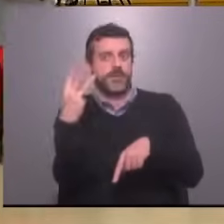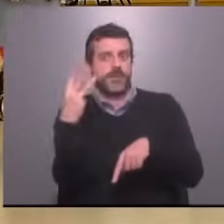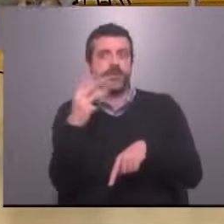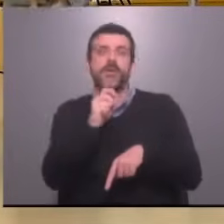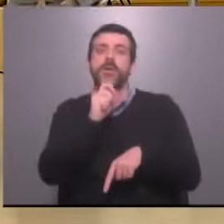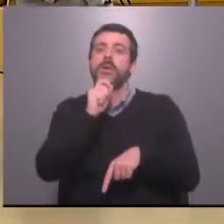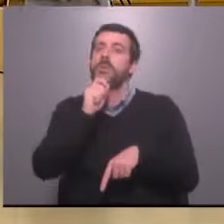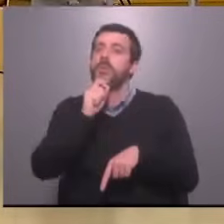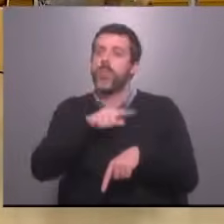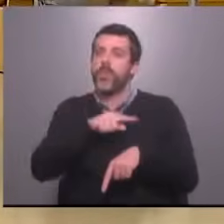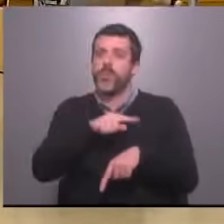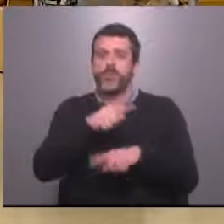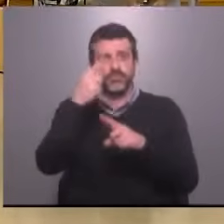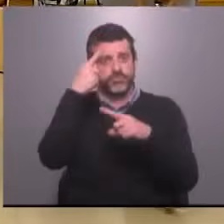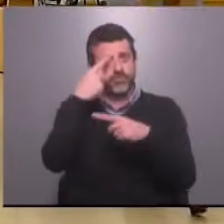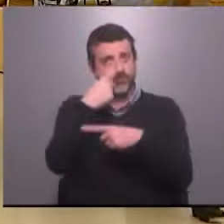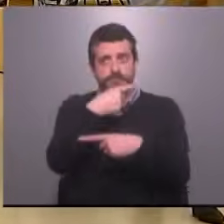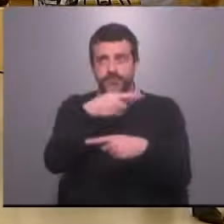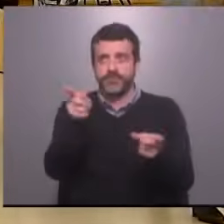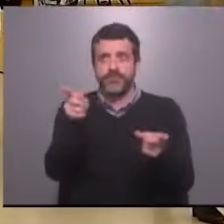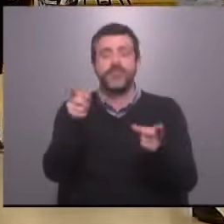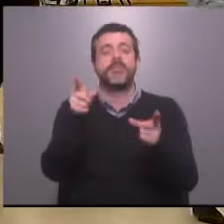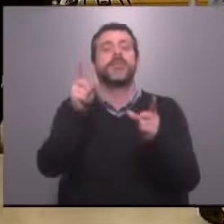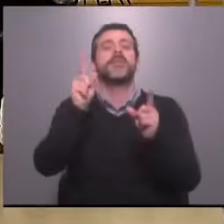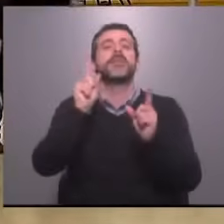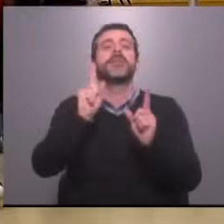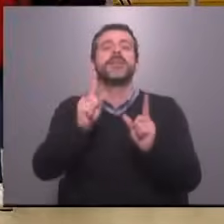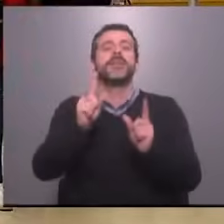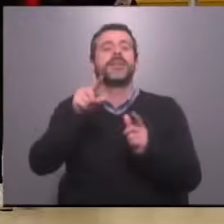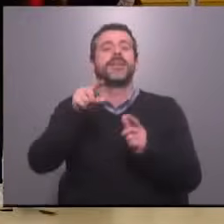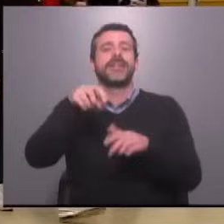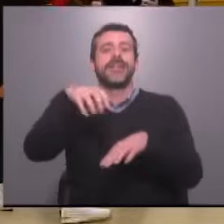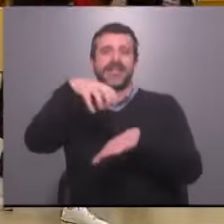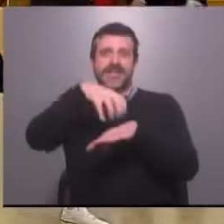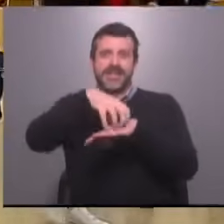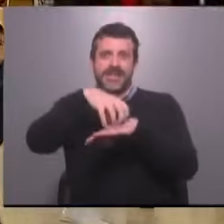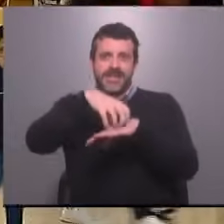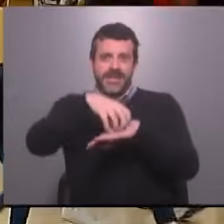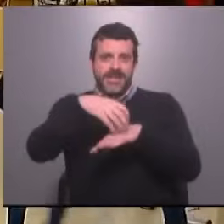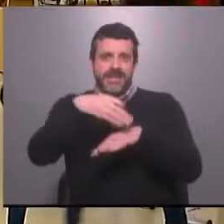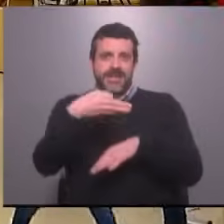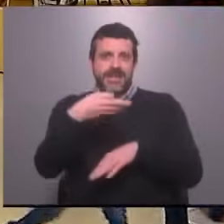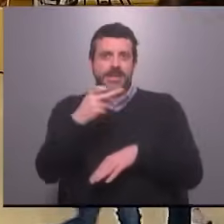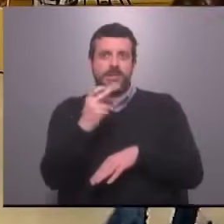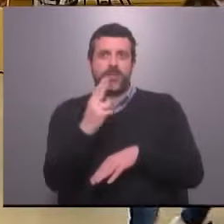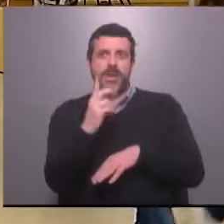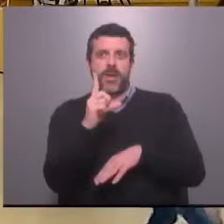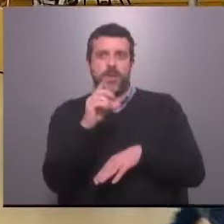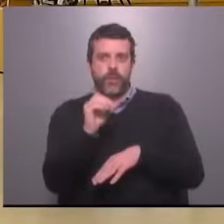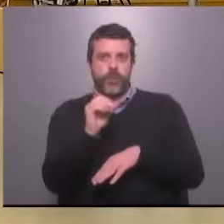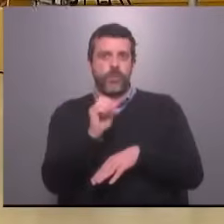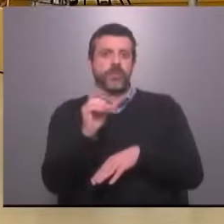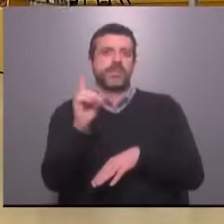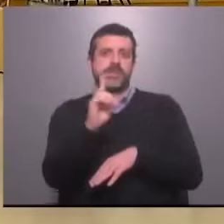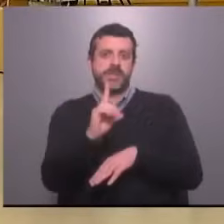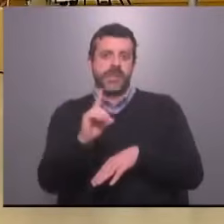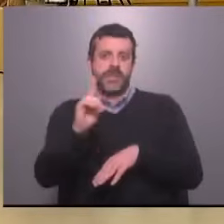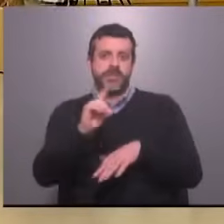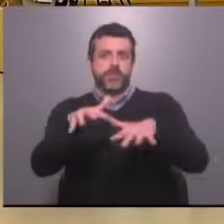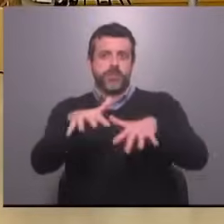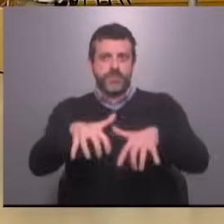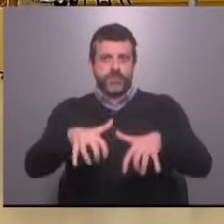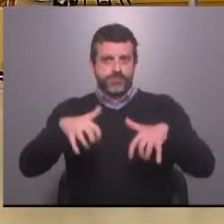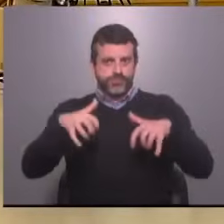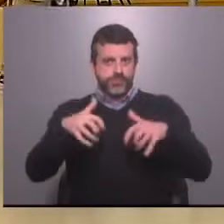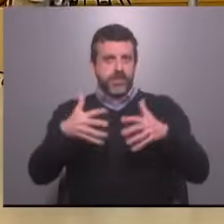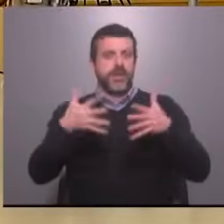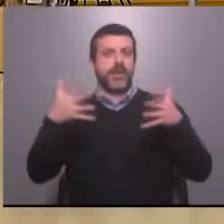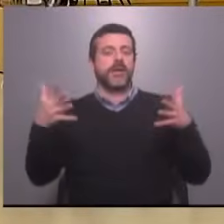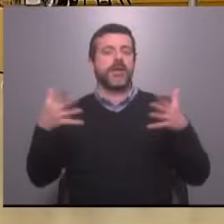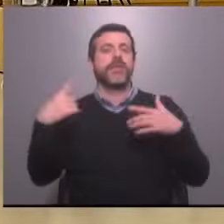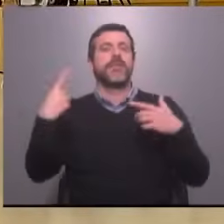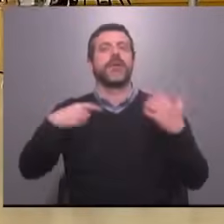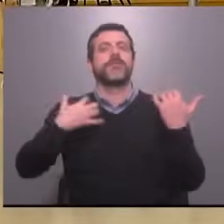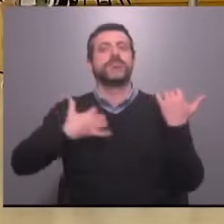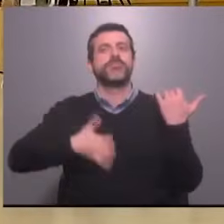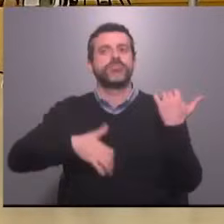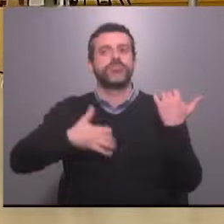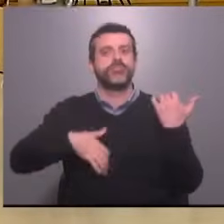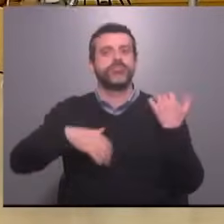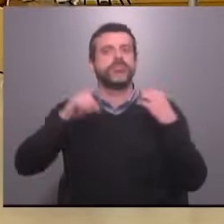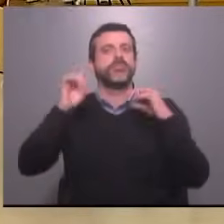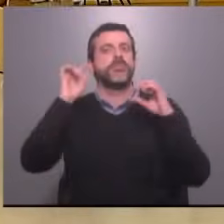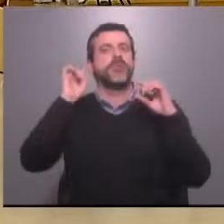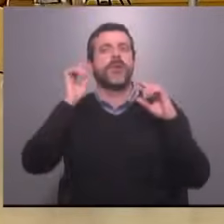tarde, às 15 horas, podemos participar no Centro Pastoral de Paulo VI, no Auditório Grande,